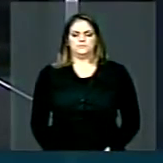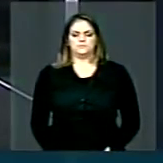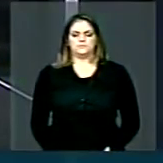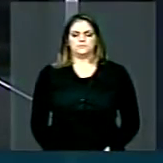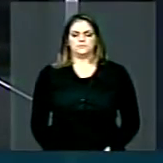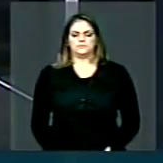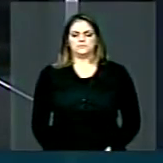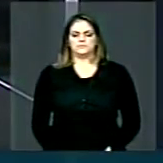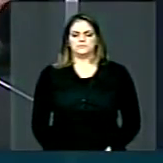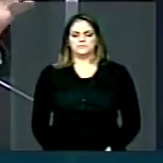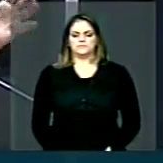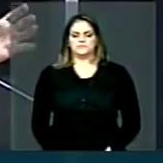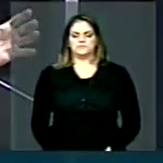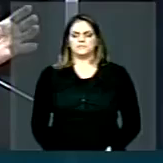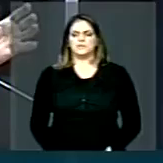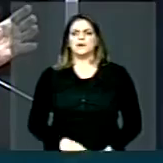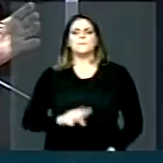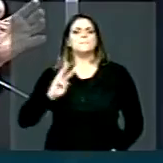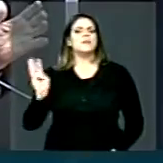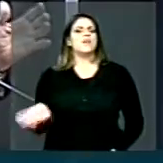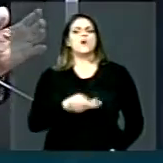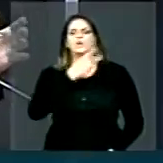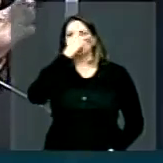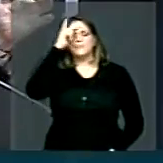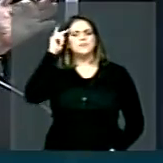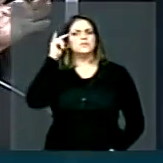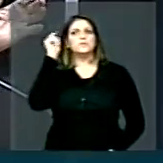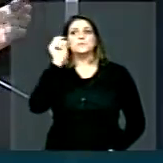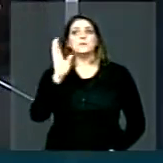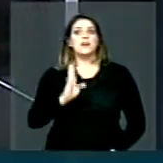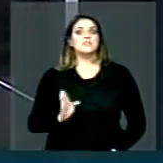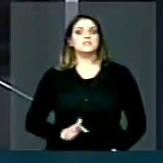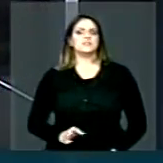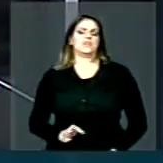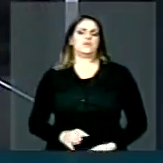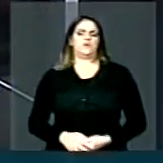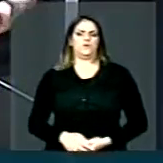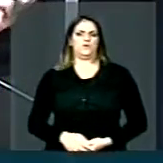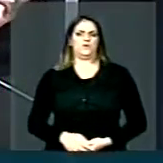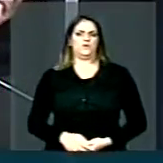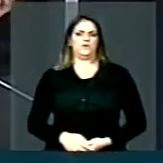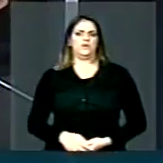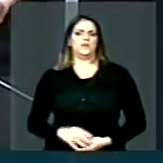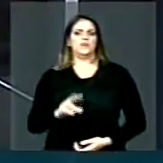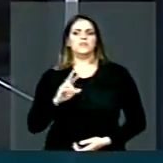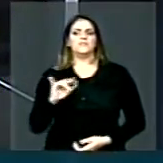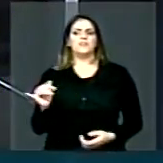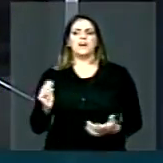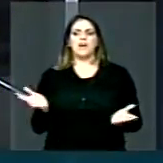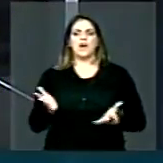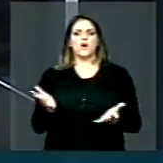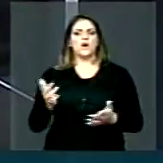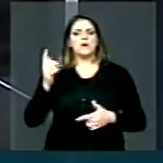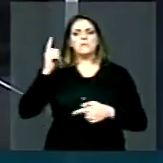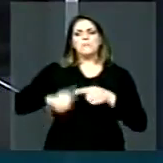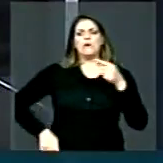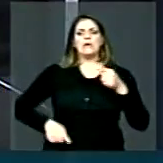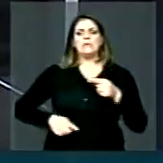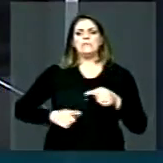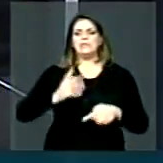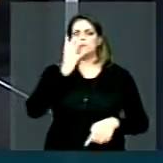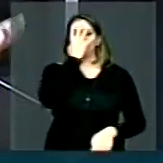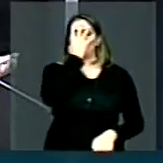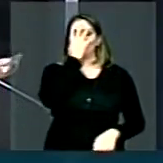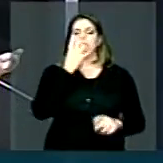É impossível que milhões de brasileiros no Brasil inteiro tenham que tirar a máscara porque é proibido ter